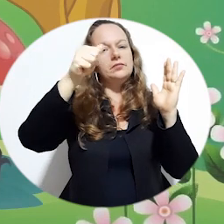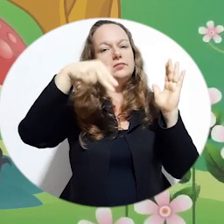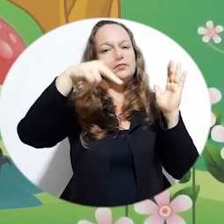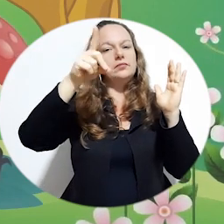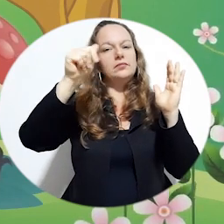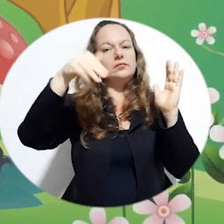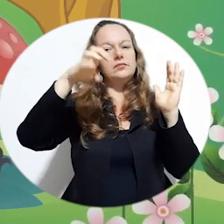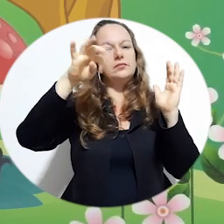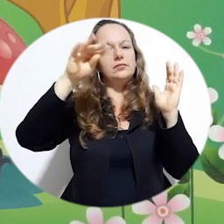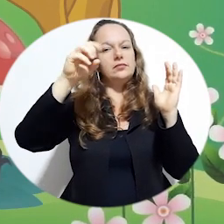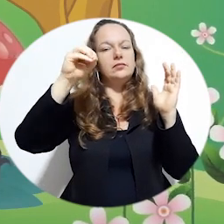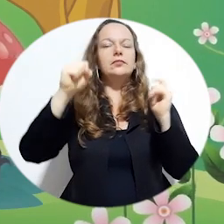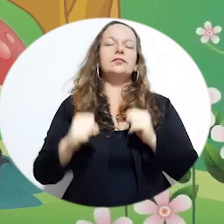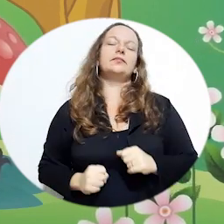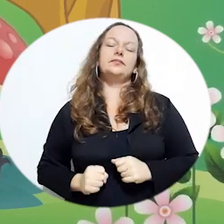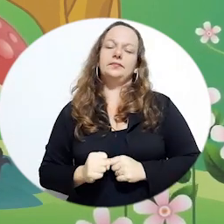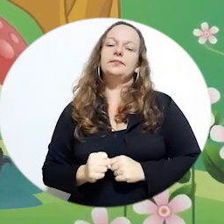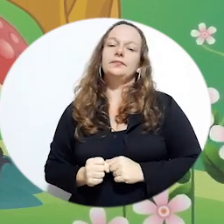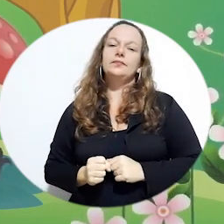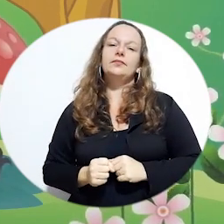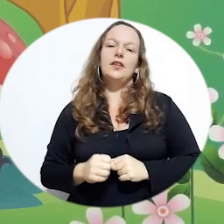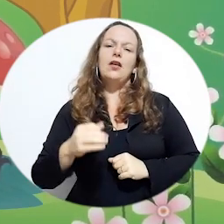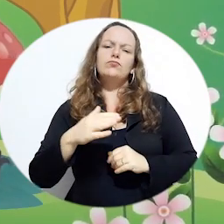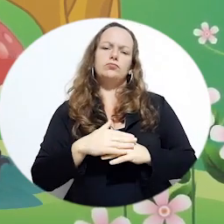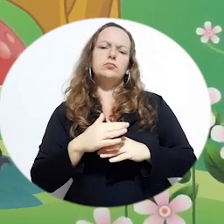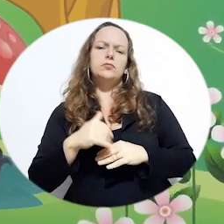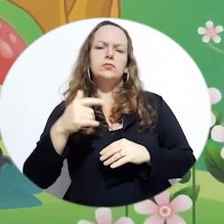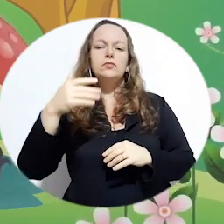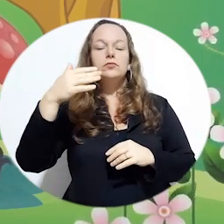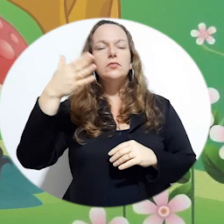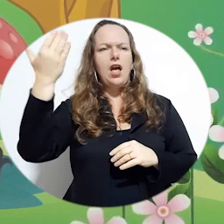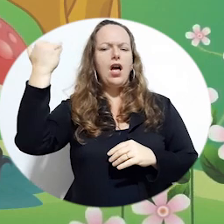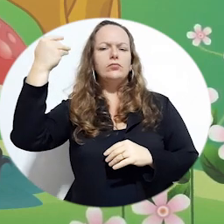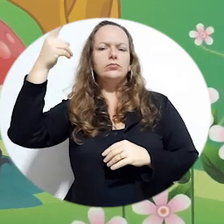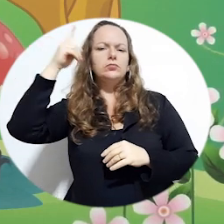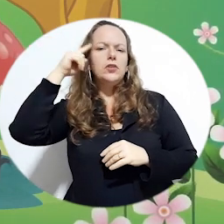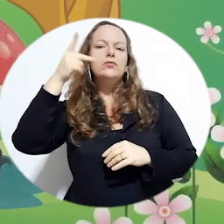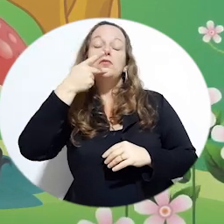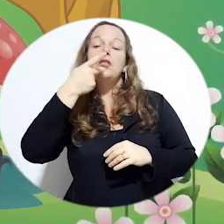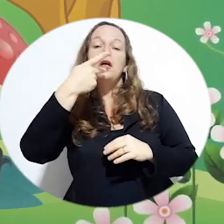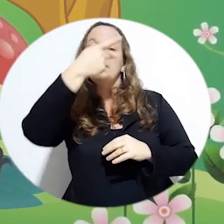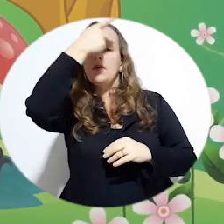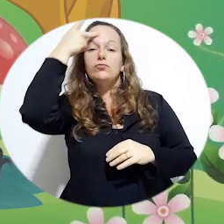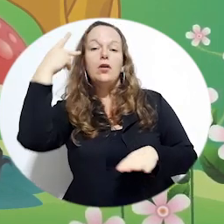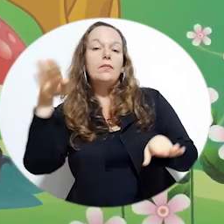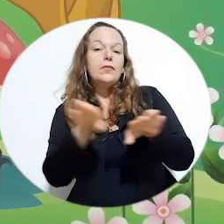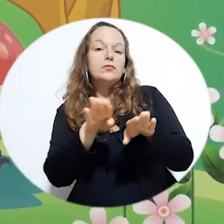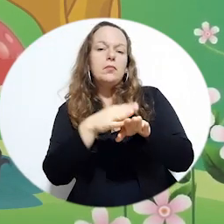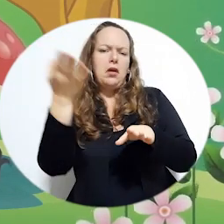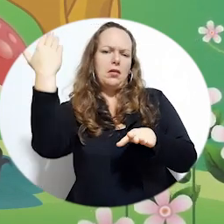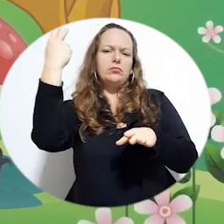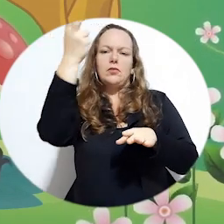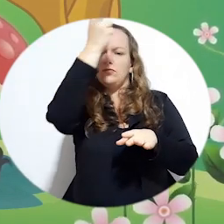gente sabe que os 10 mandamentos eram para o pessoal lá que saiu do Egito, mas também